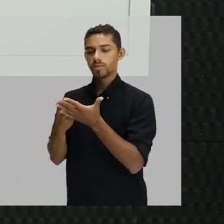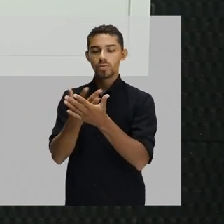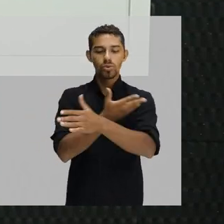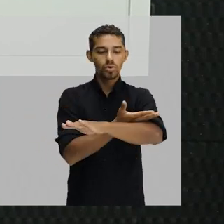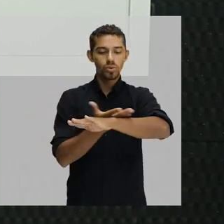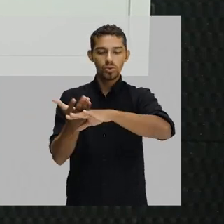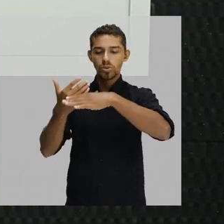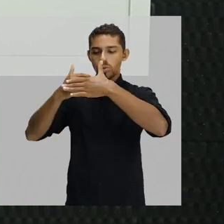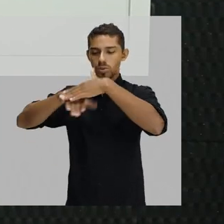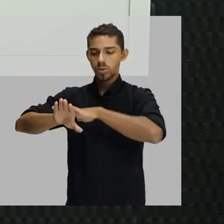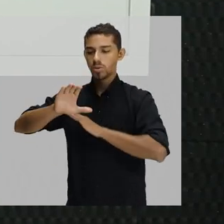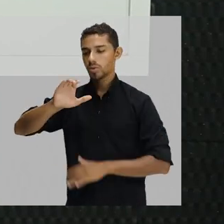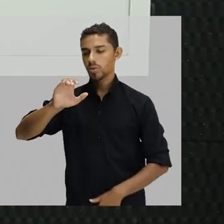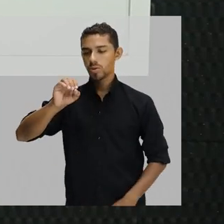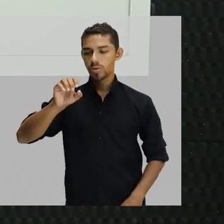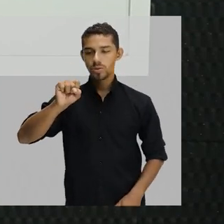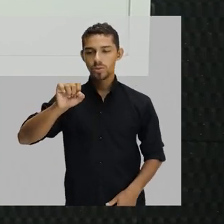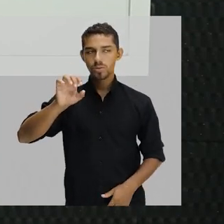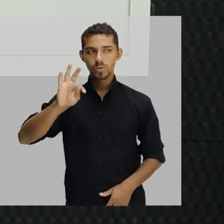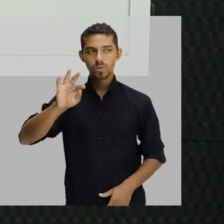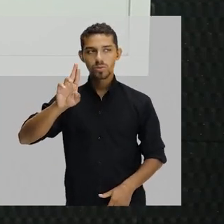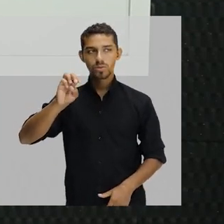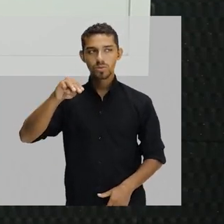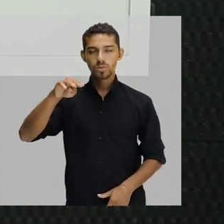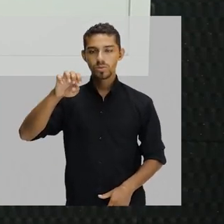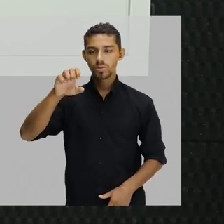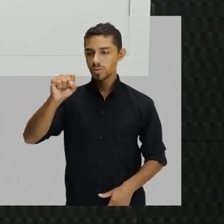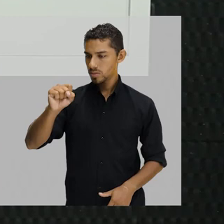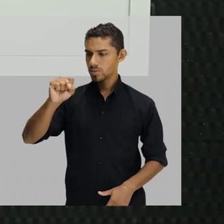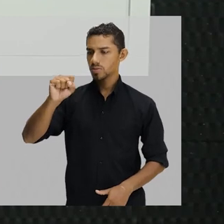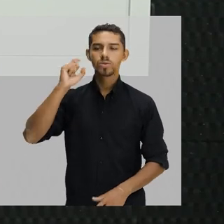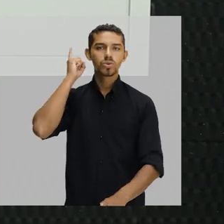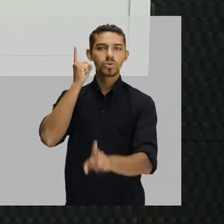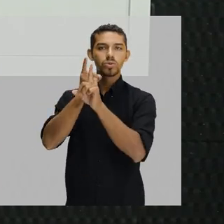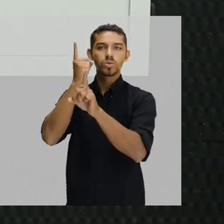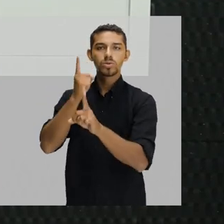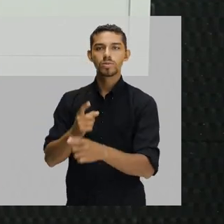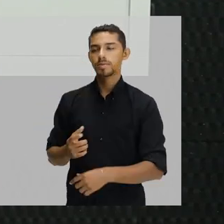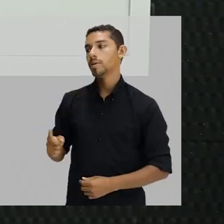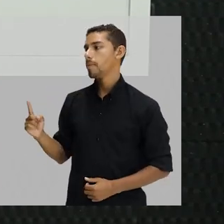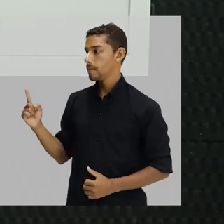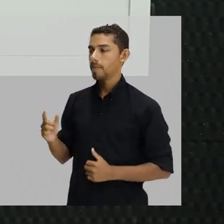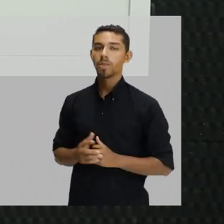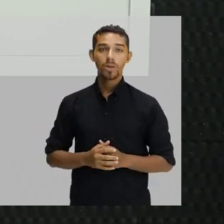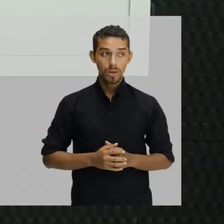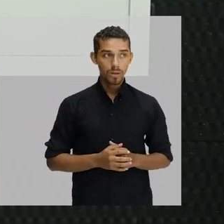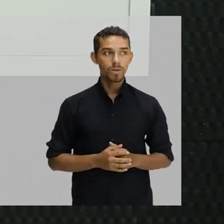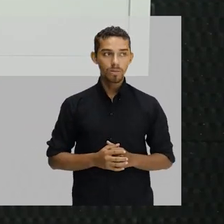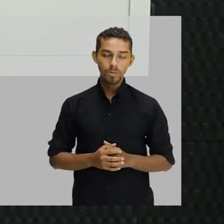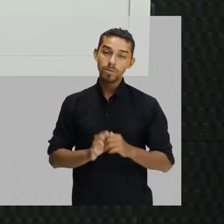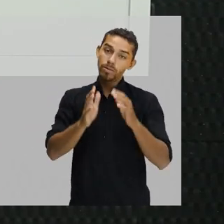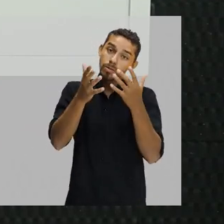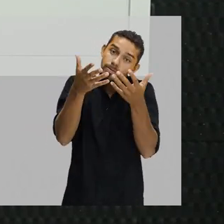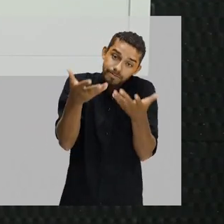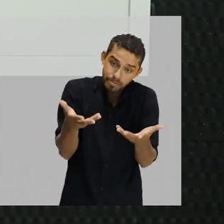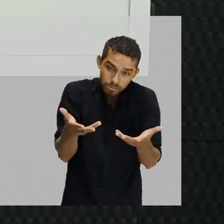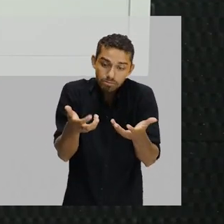Certo? Bom, chegamos aqui ao termo. Perfeito? Bom,